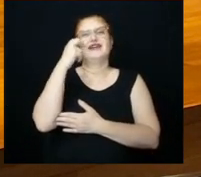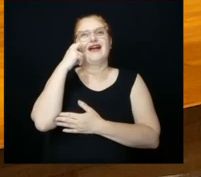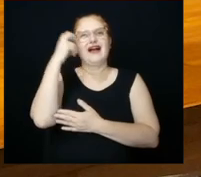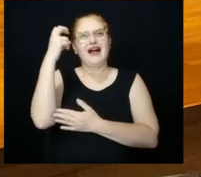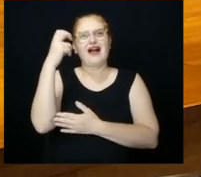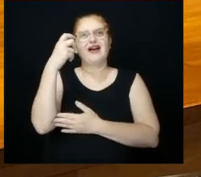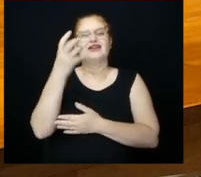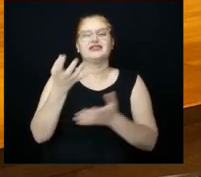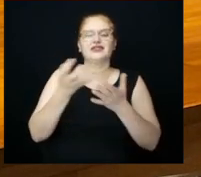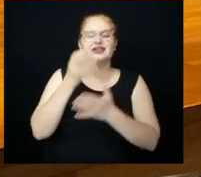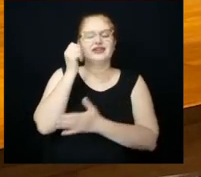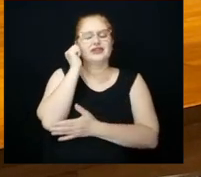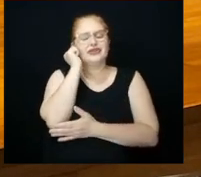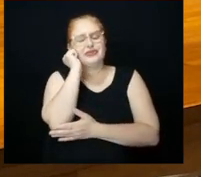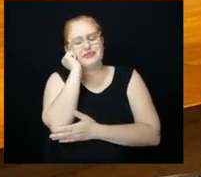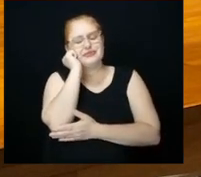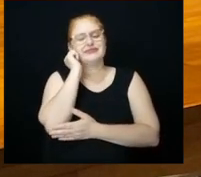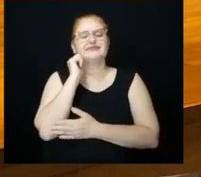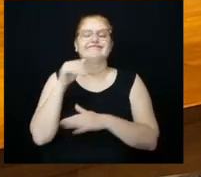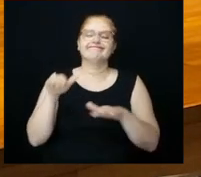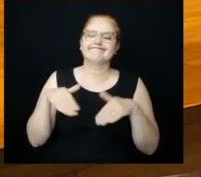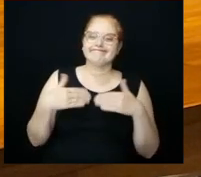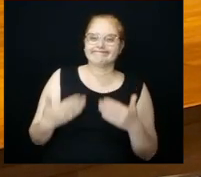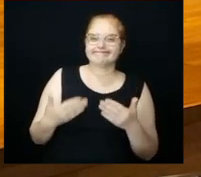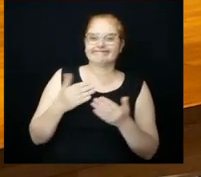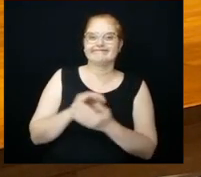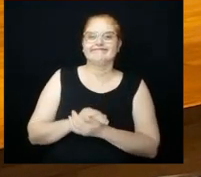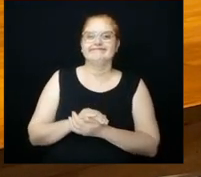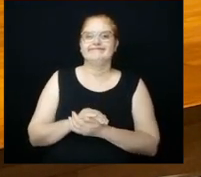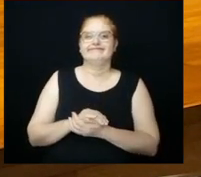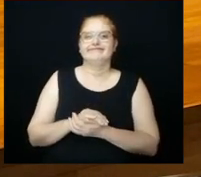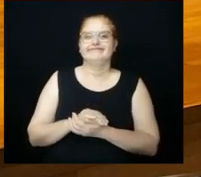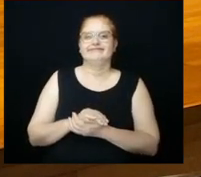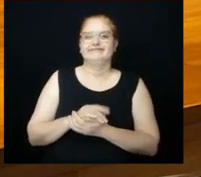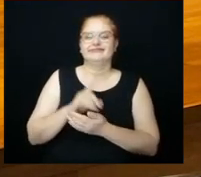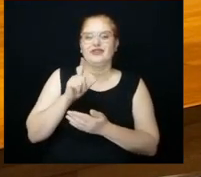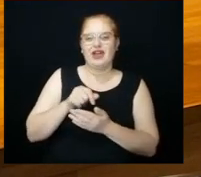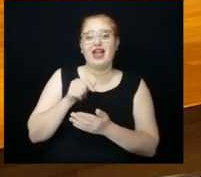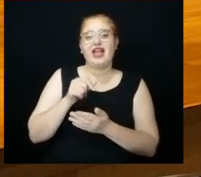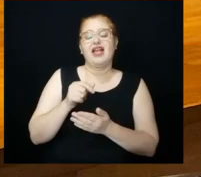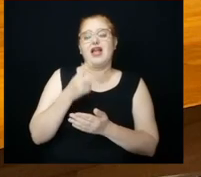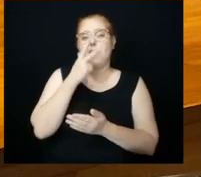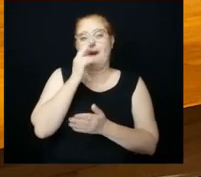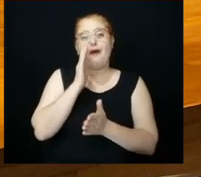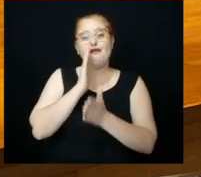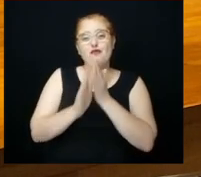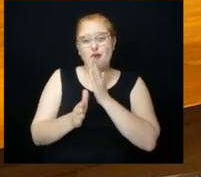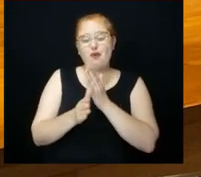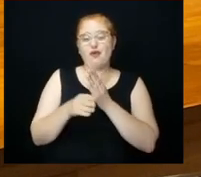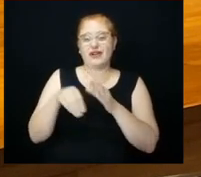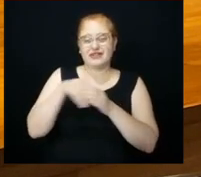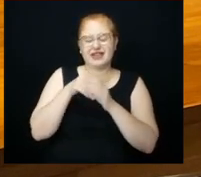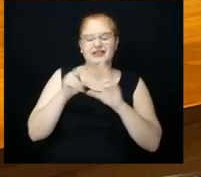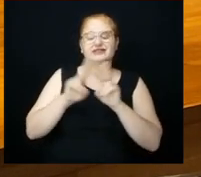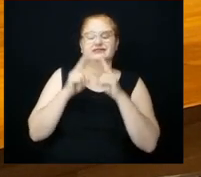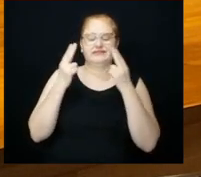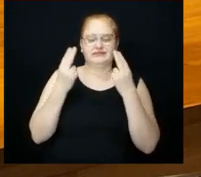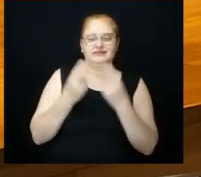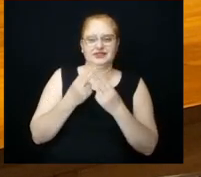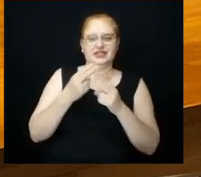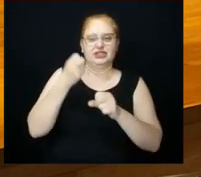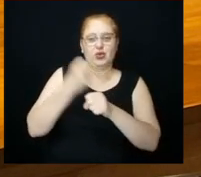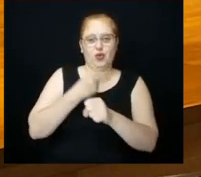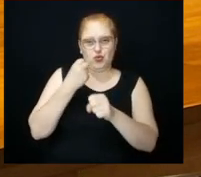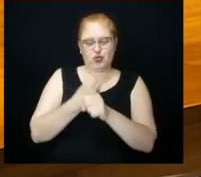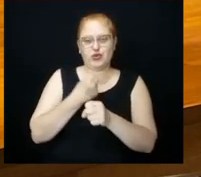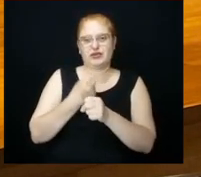Que ele diz. Então, é um escape, né? Dentro daquele universo que ele